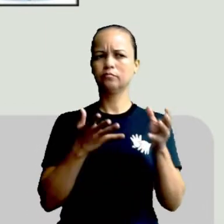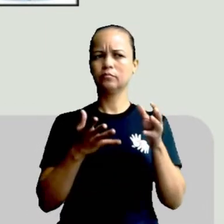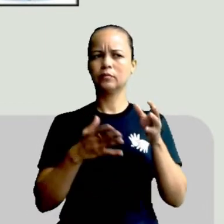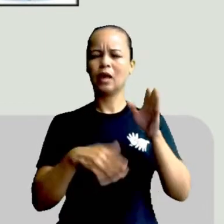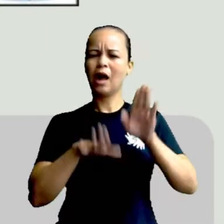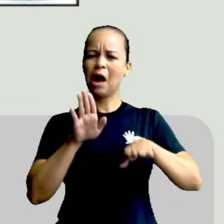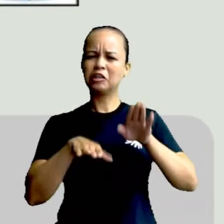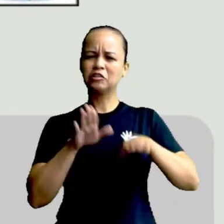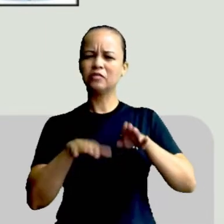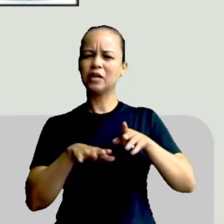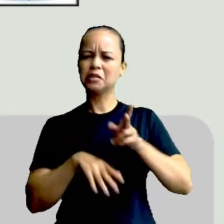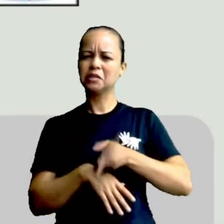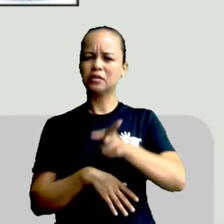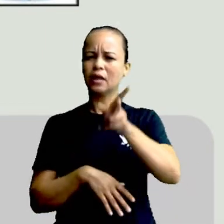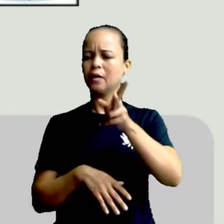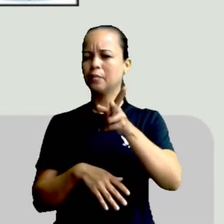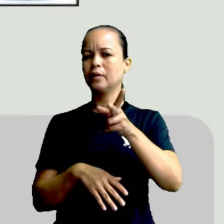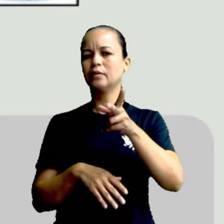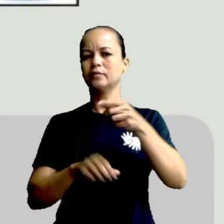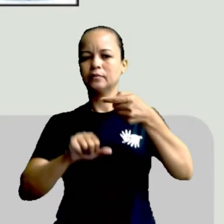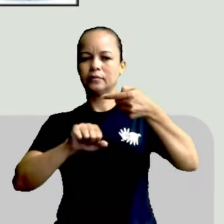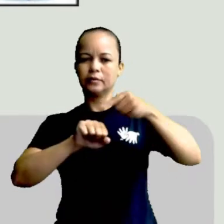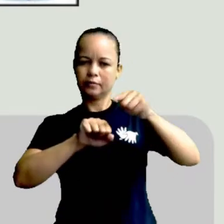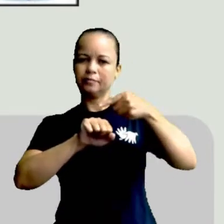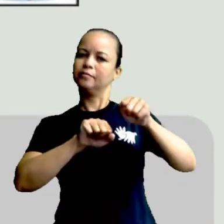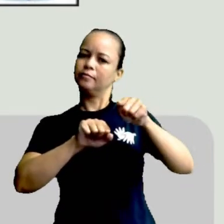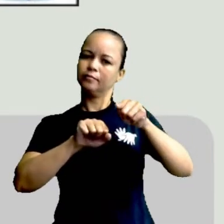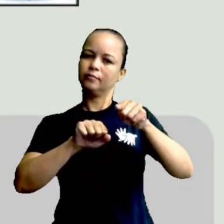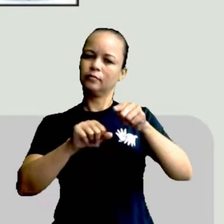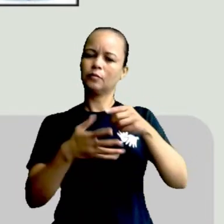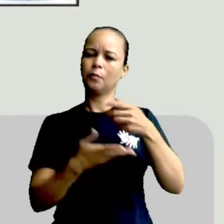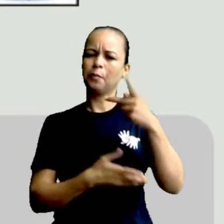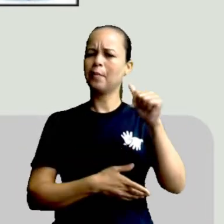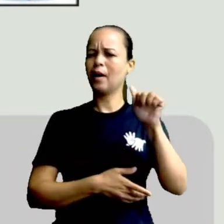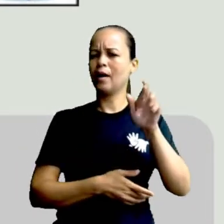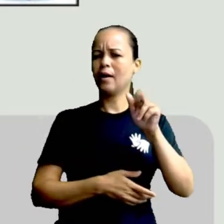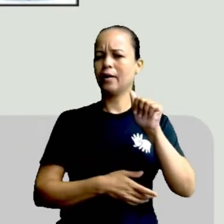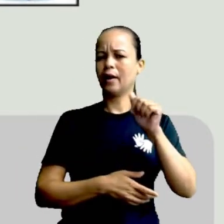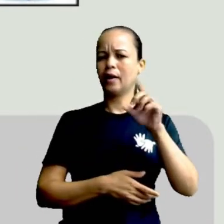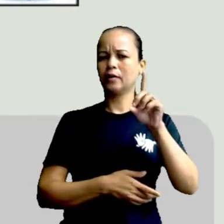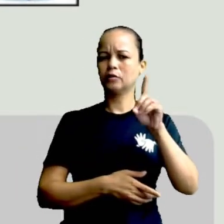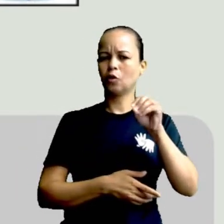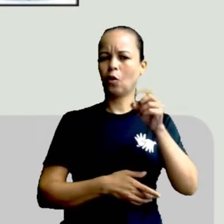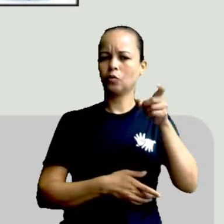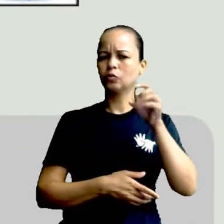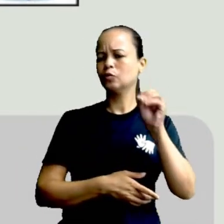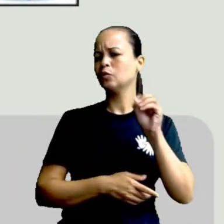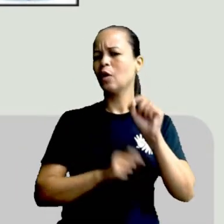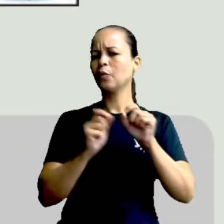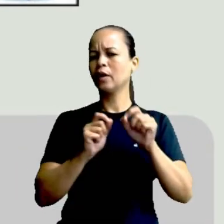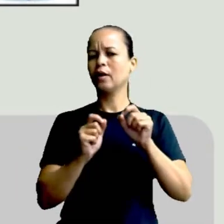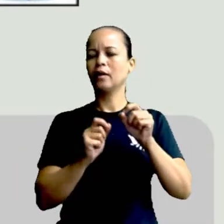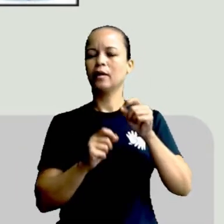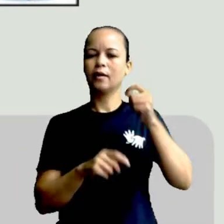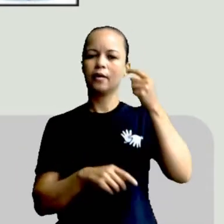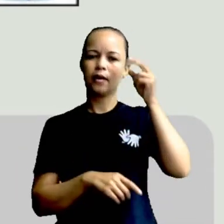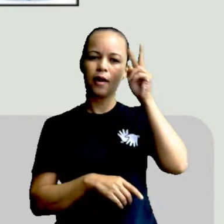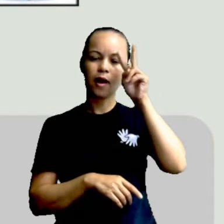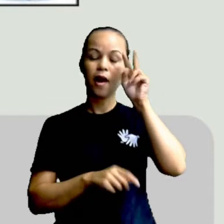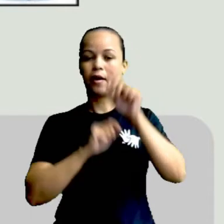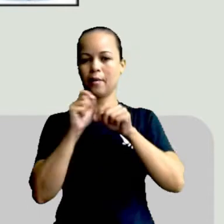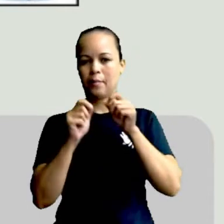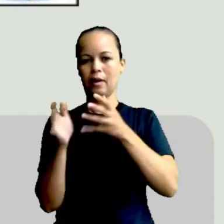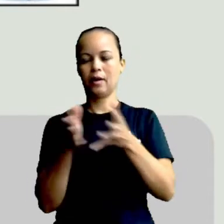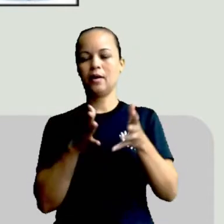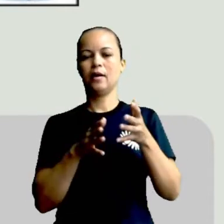às vezes sempre Tem crase e o que é paradoxo só para gente lembrar né às vezes